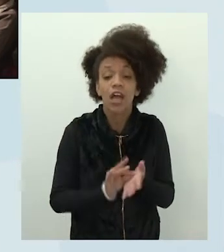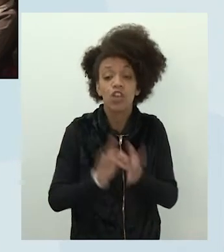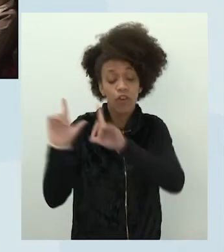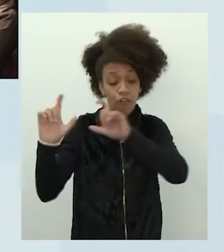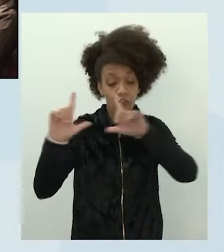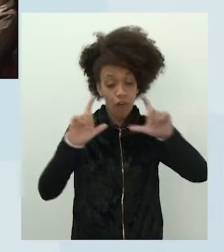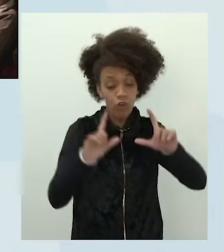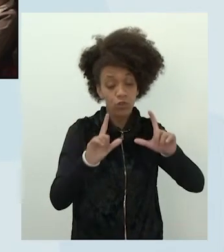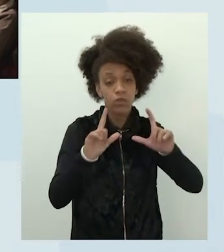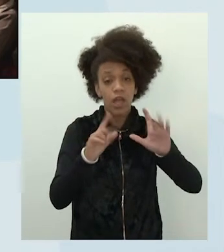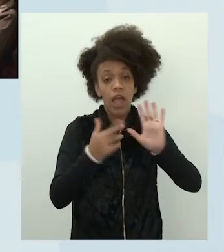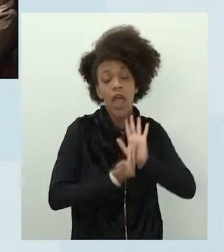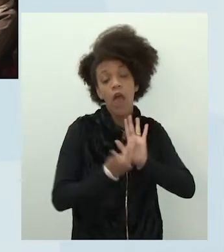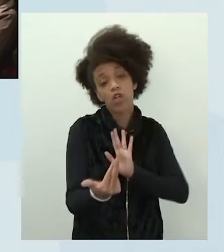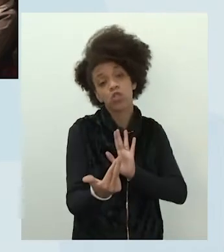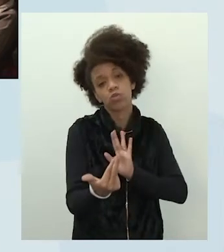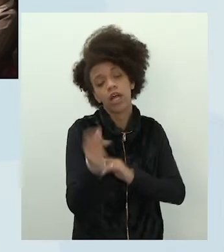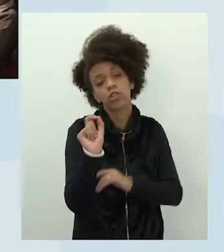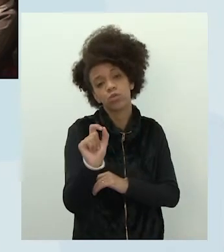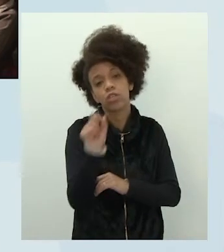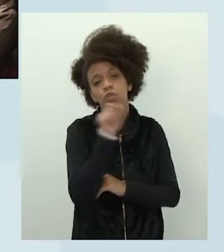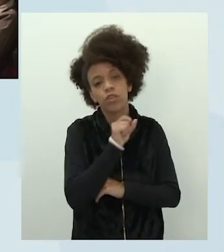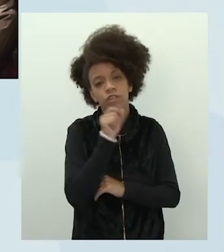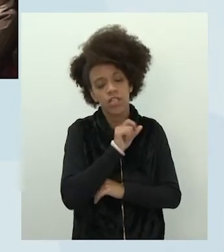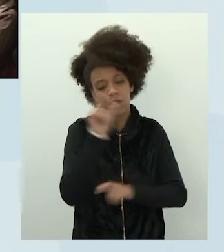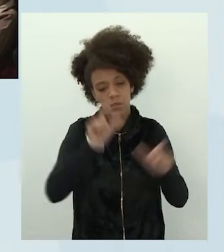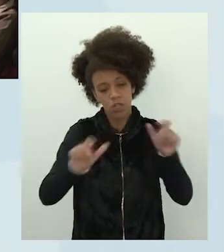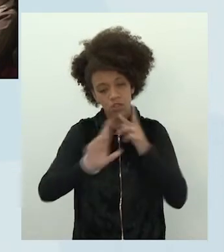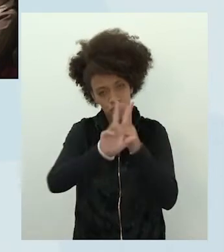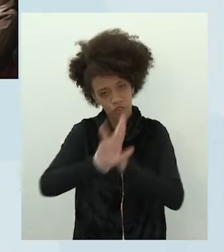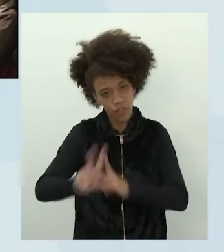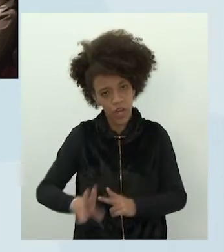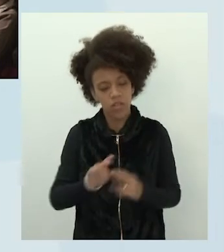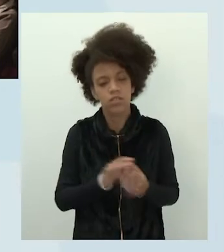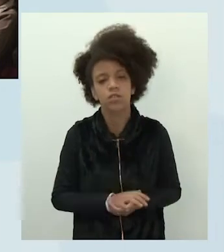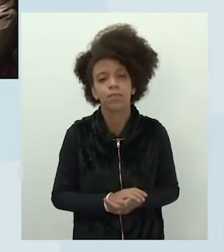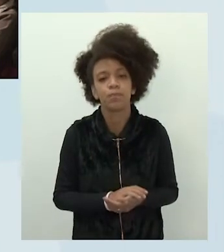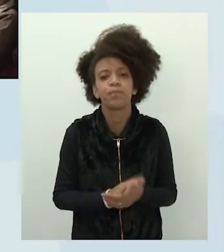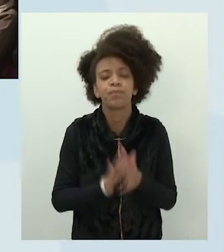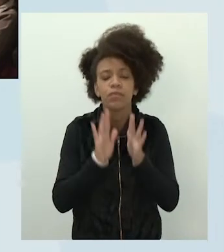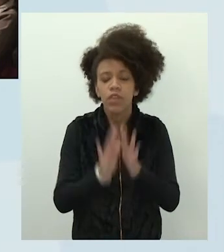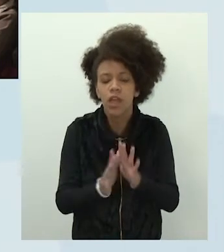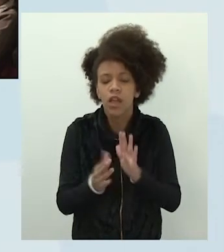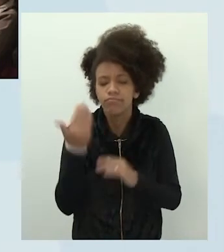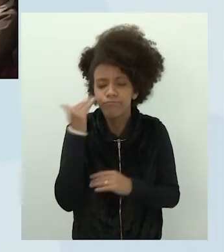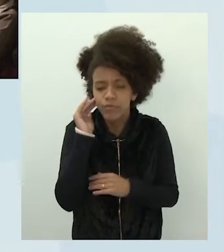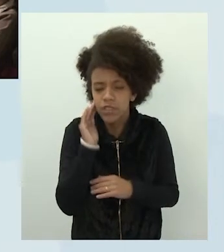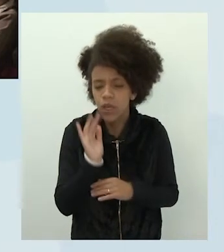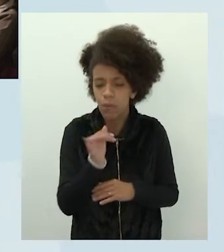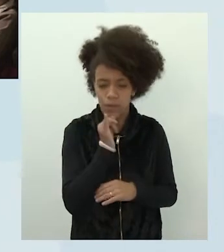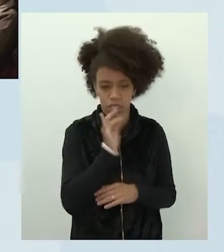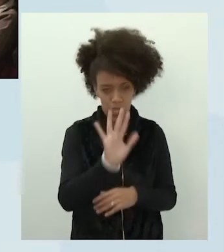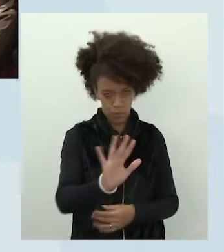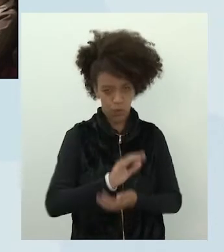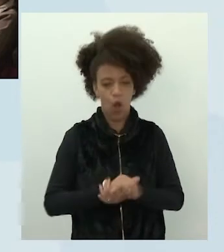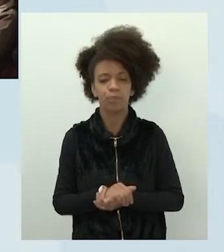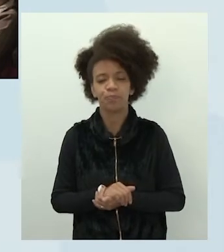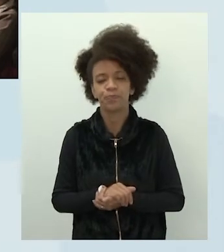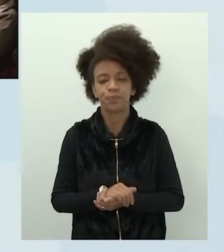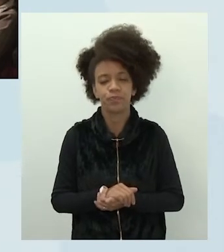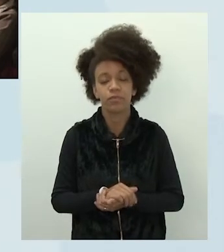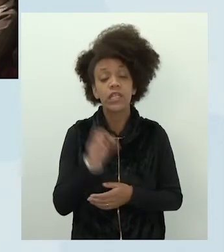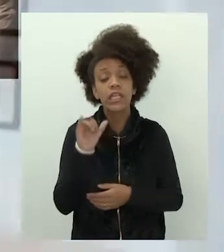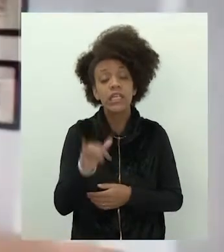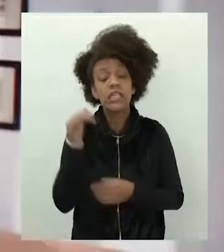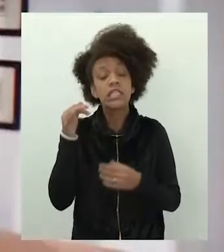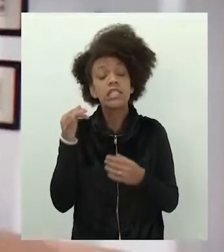do envelhecimento de diferentes pessoas. Vocês vão entender melhor se eu der um exemplo. Se eu